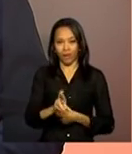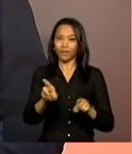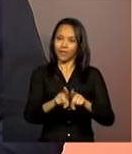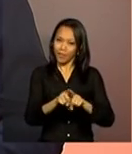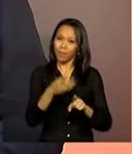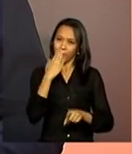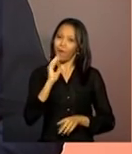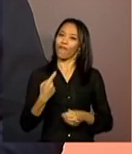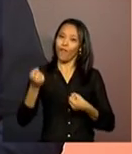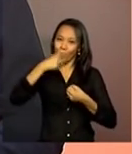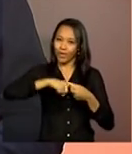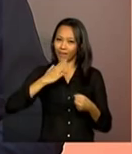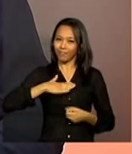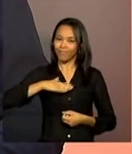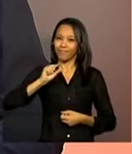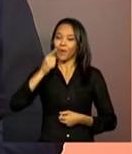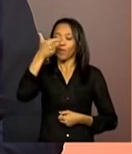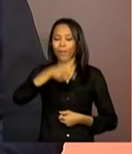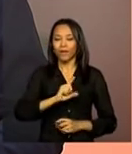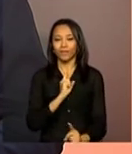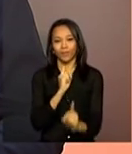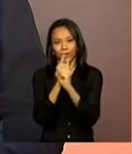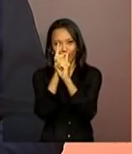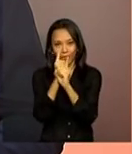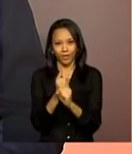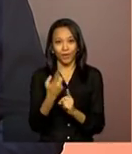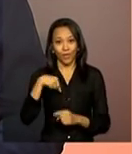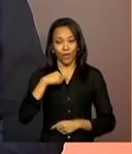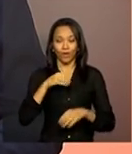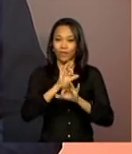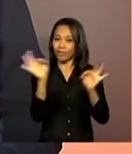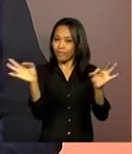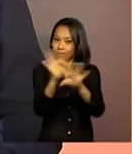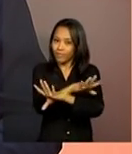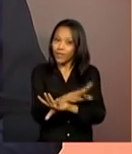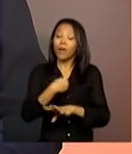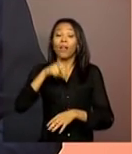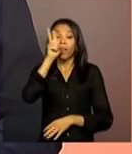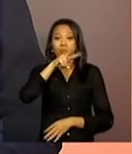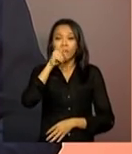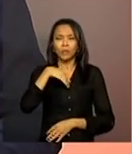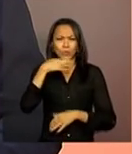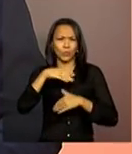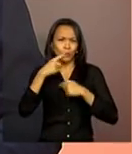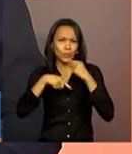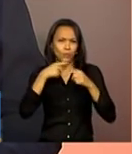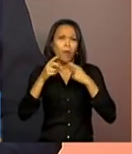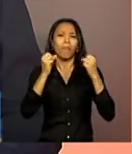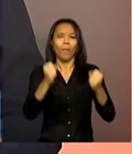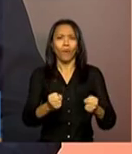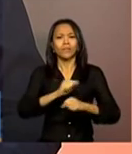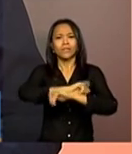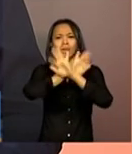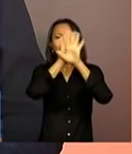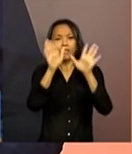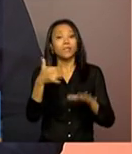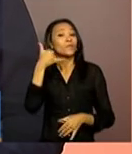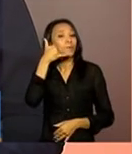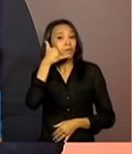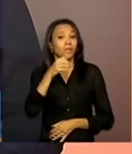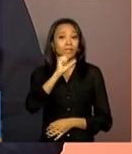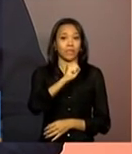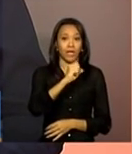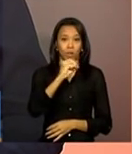promete voltar em breve com mais um encontro nós ficamos por aqui lembrando que as dúvidas podem ser esclarecidas ainda